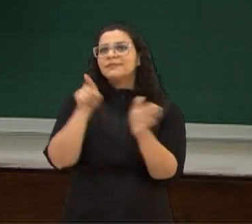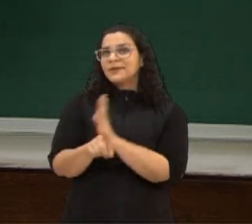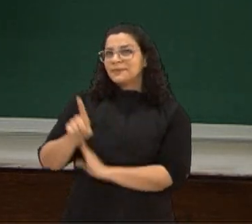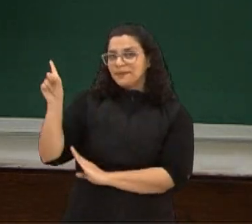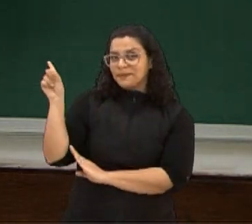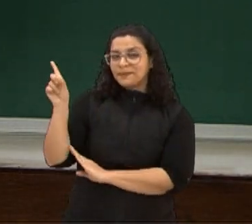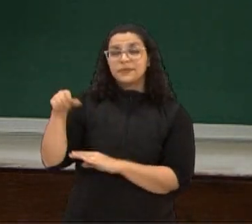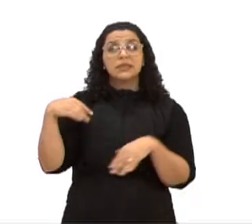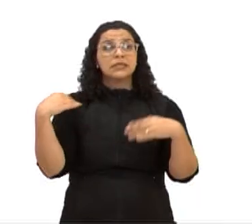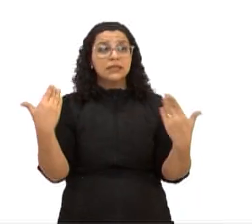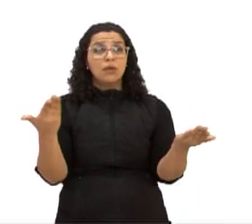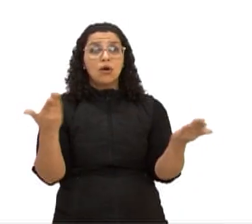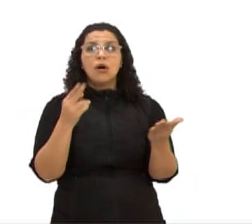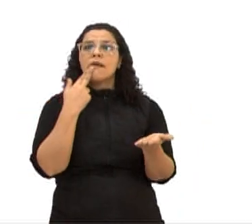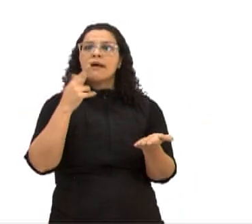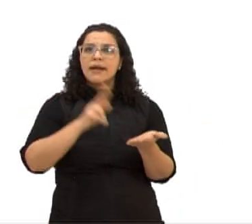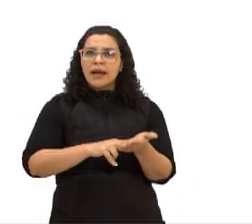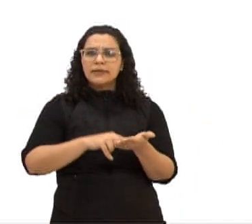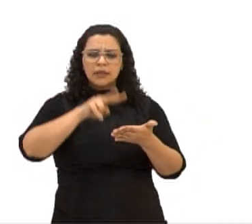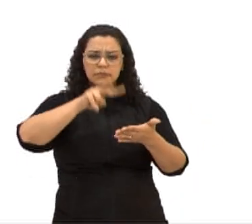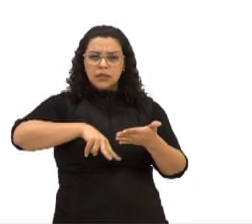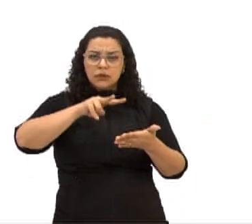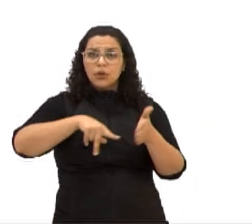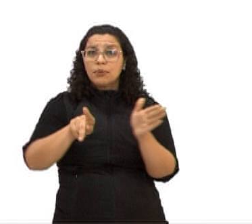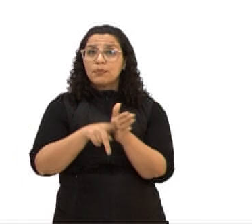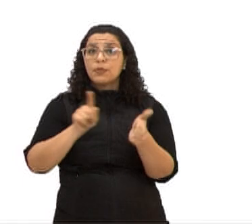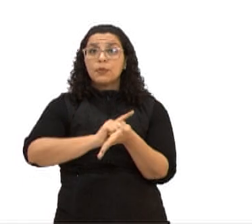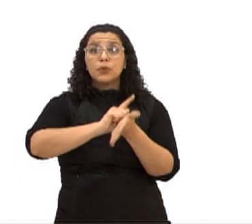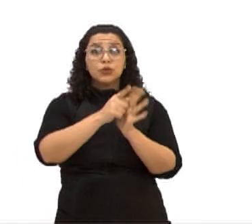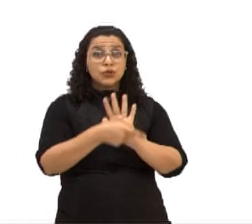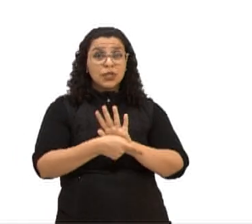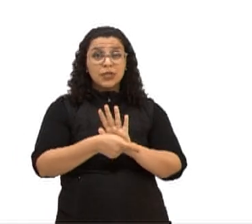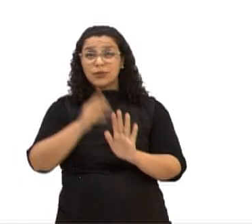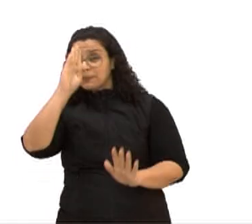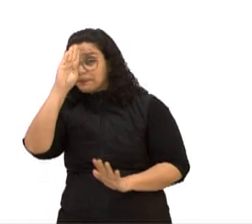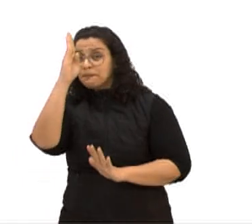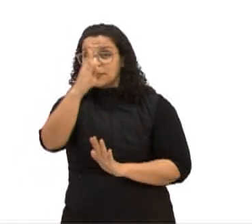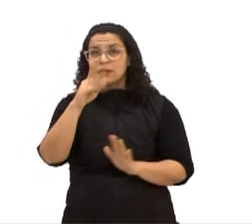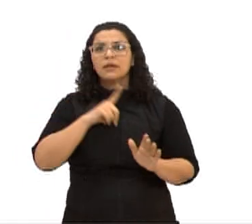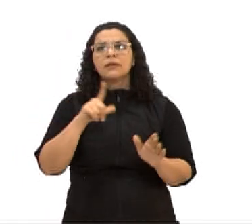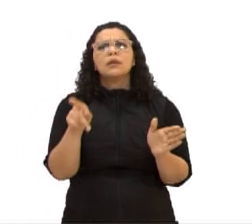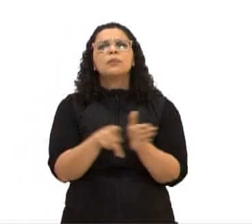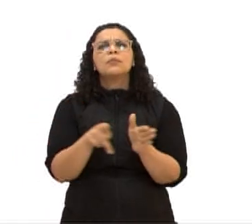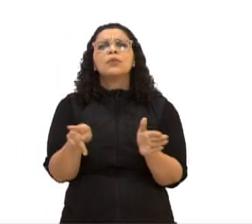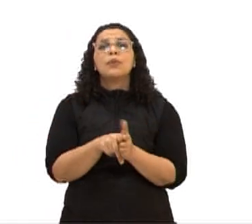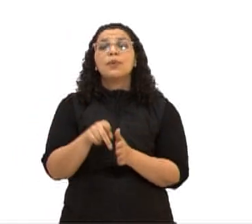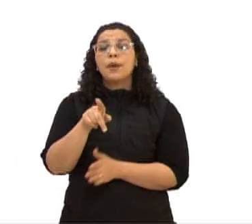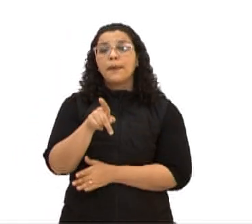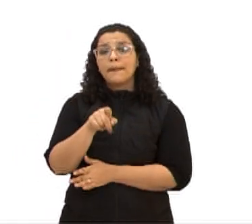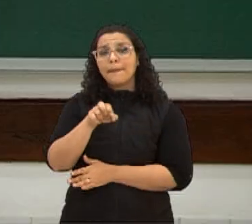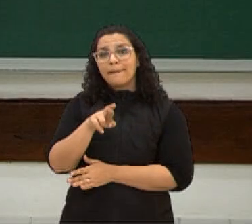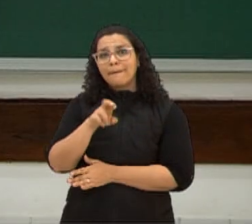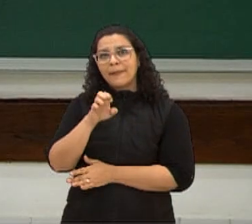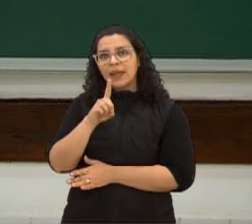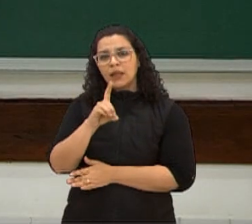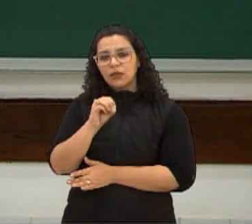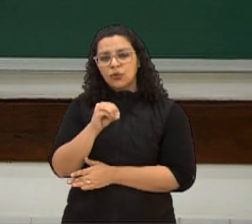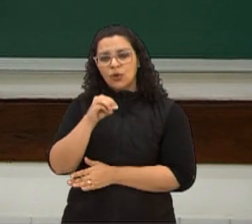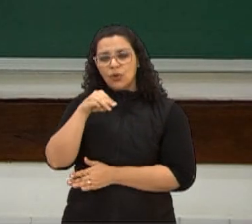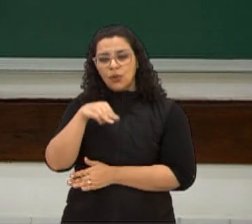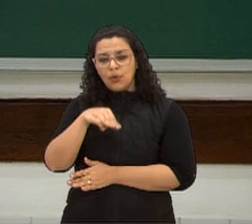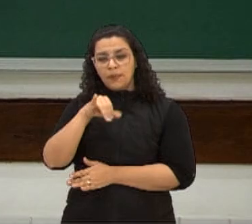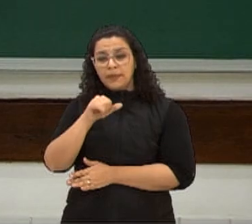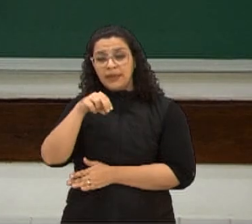quiz. Olha lá, a carta do leitor é um gênero predominantemente, olha só, predominantemente, ou